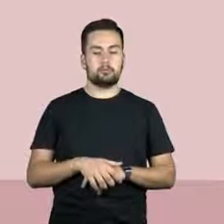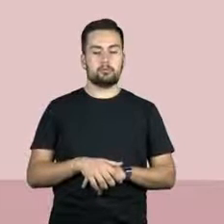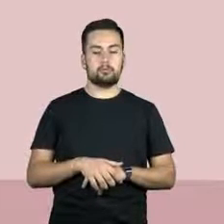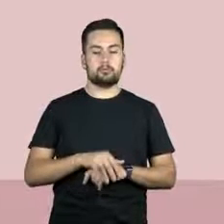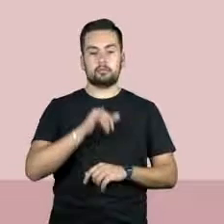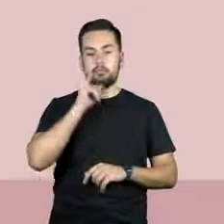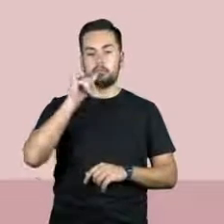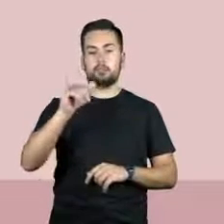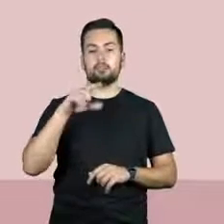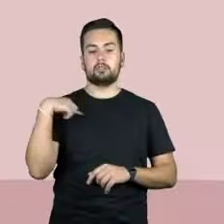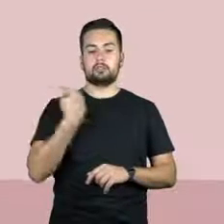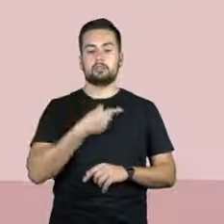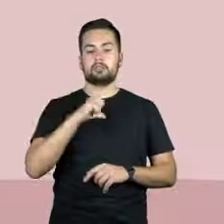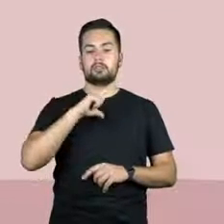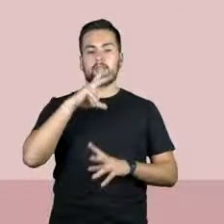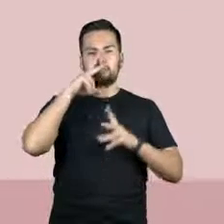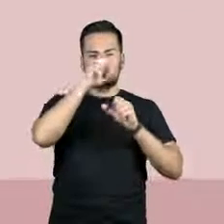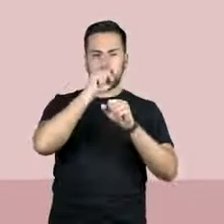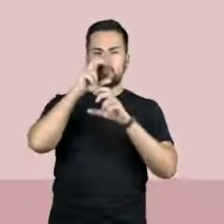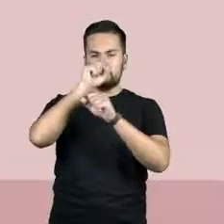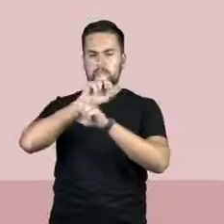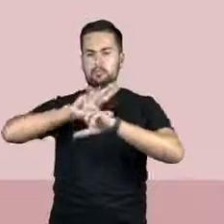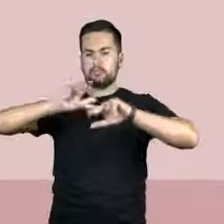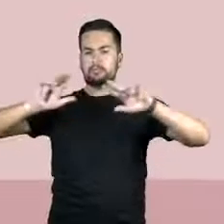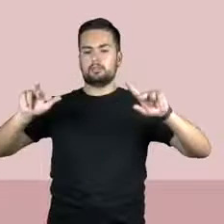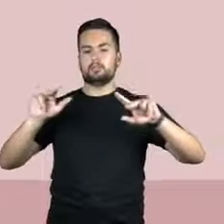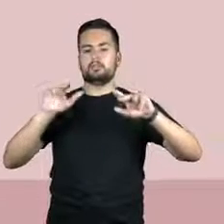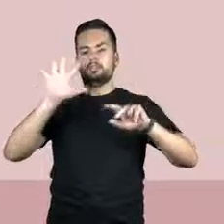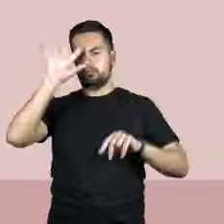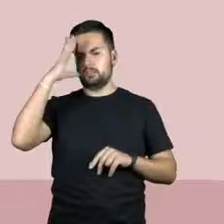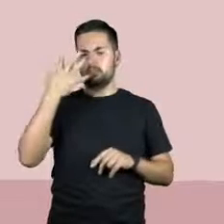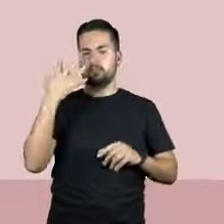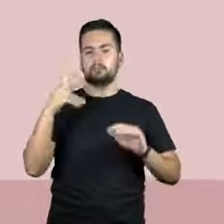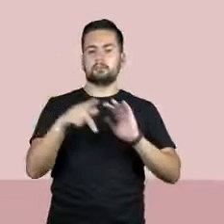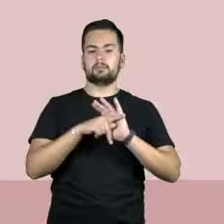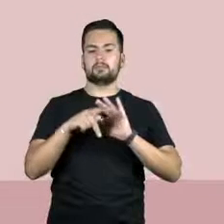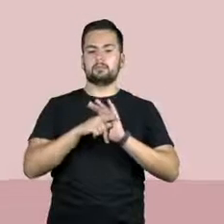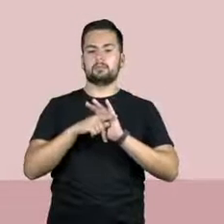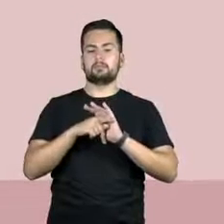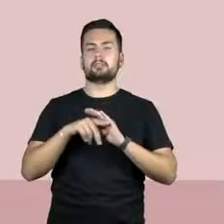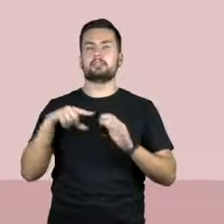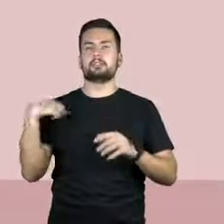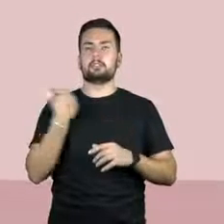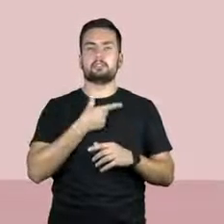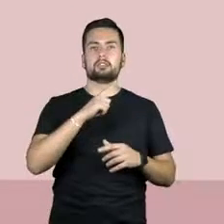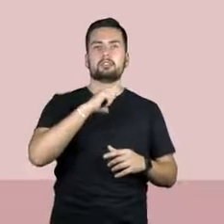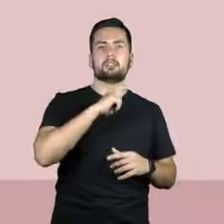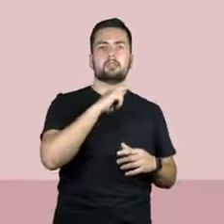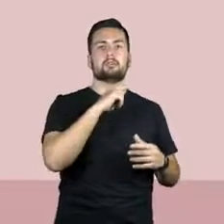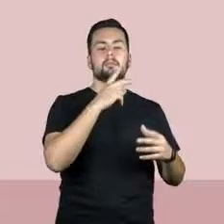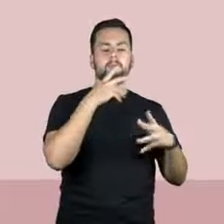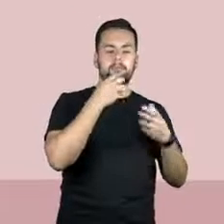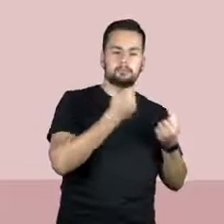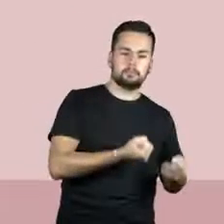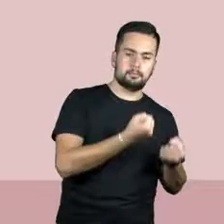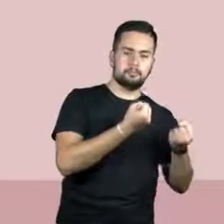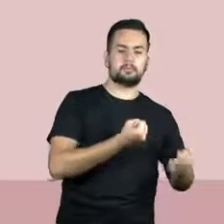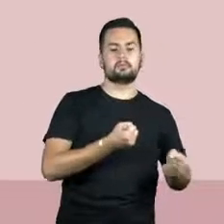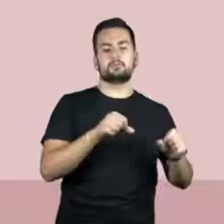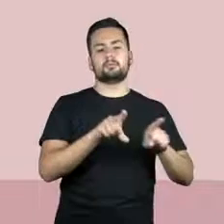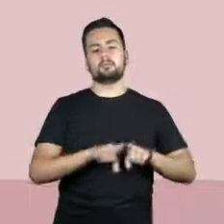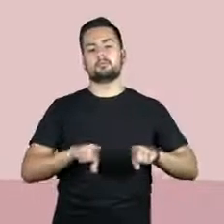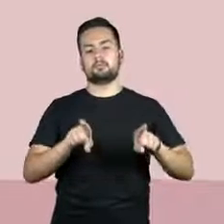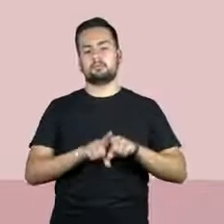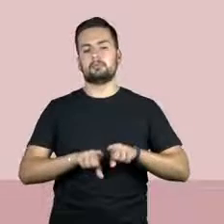Dito isso, a gente tem forças. Tá? Essas forças resultantes são dessas ordens, então a gente tem o peso, a gente tem uma componente tangencial, a gente tem